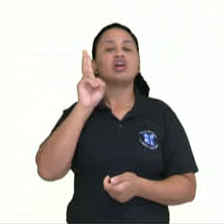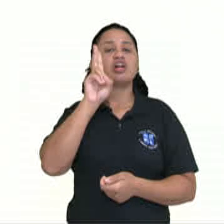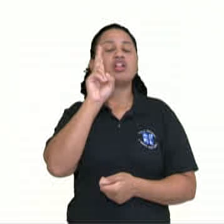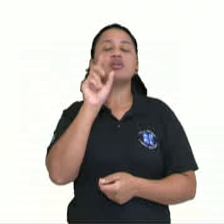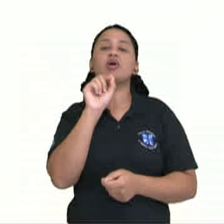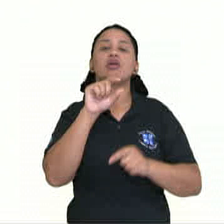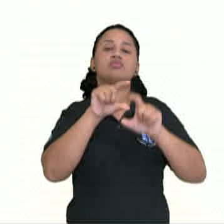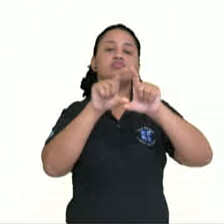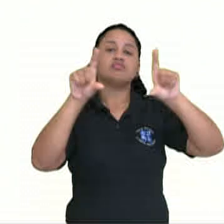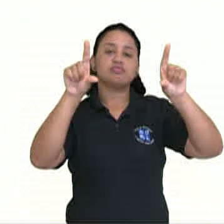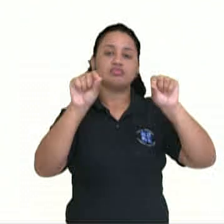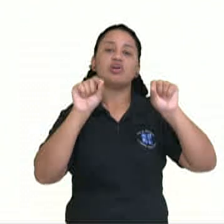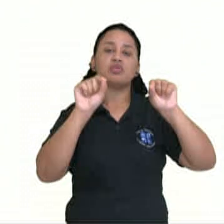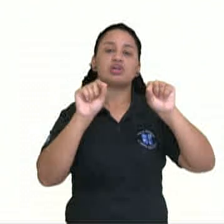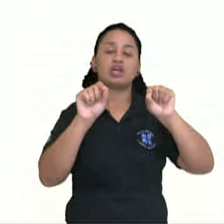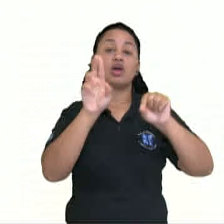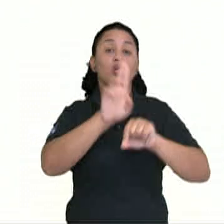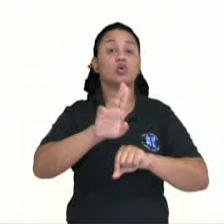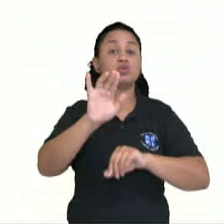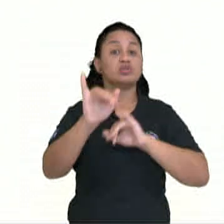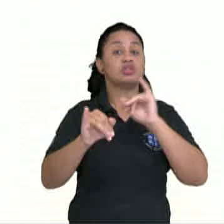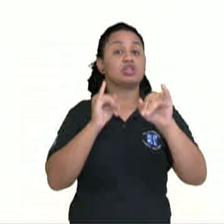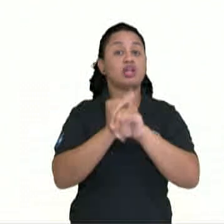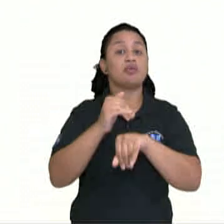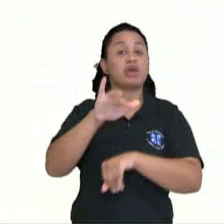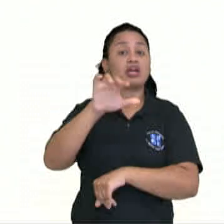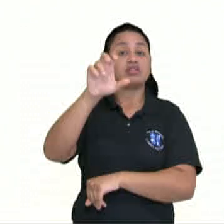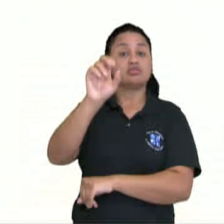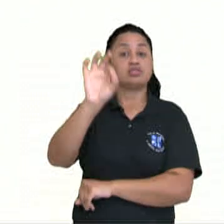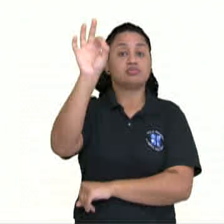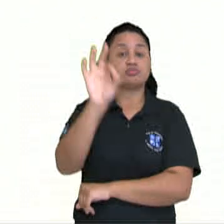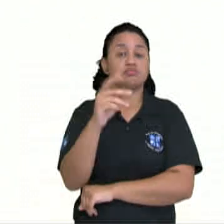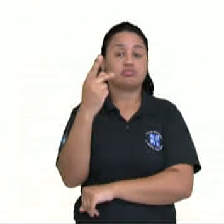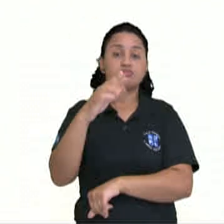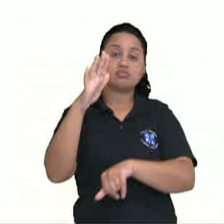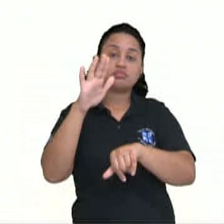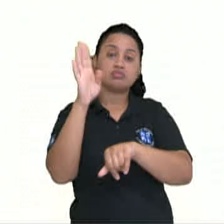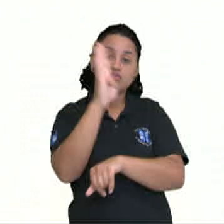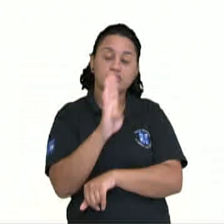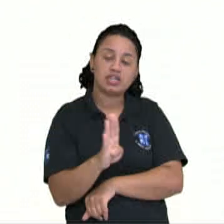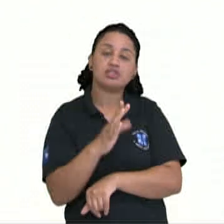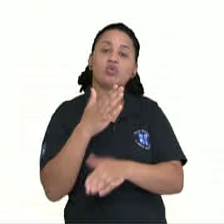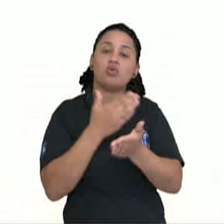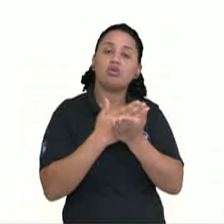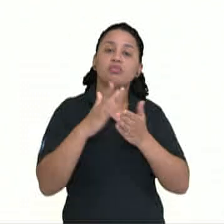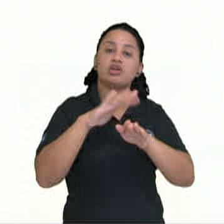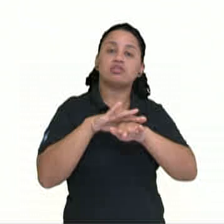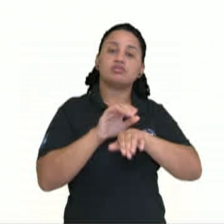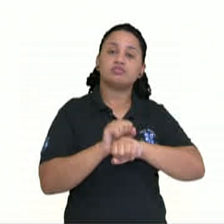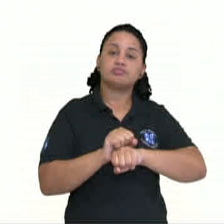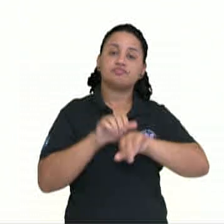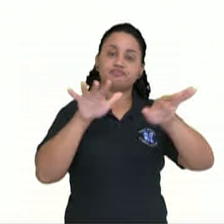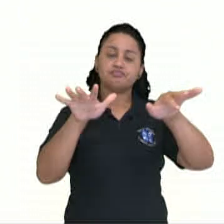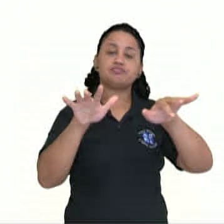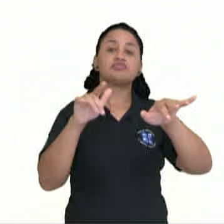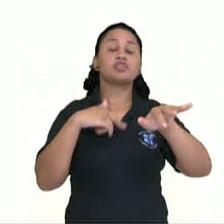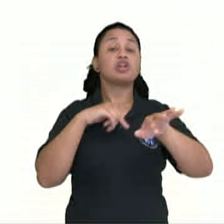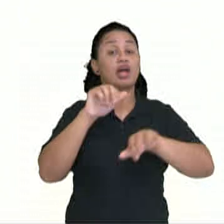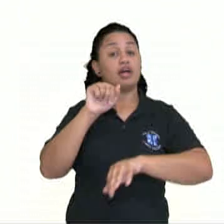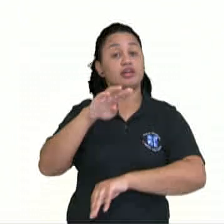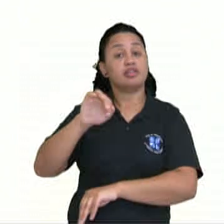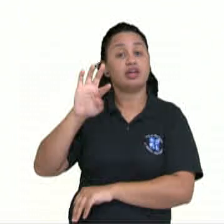dessa notícia. O uso da internet cresceu 50% no Brasil desde o início da pandemia, segundo a Agência Nacional